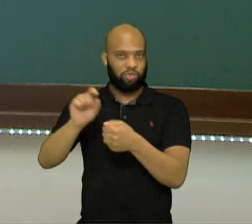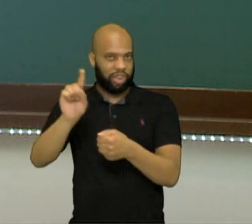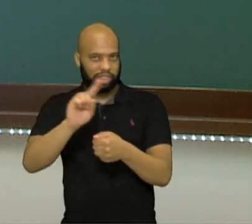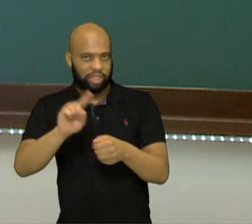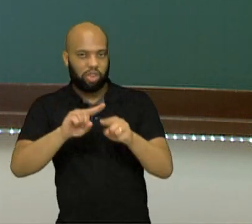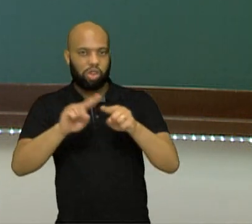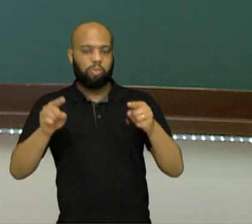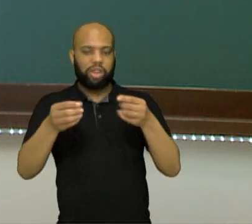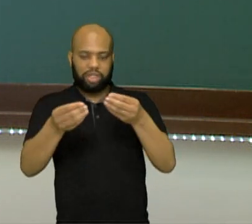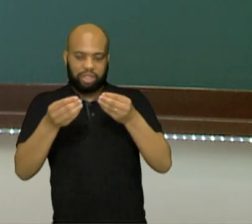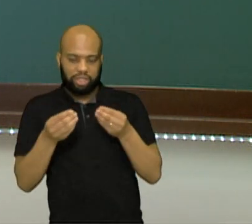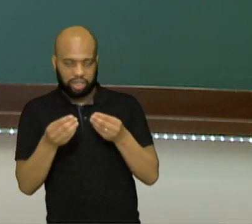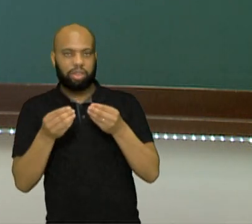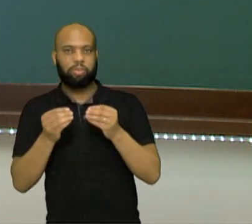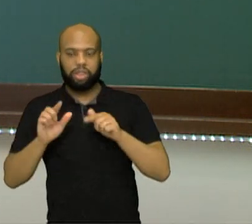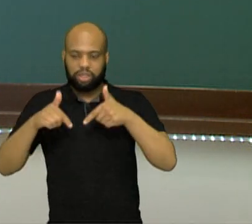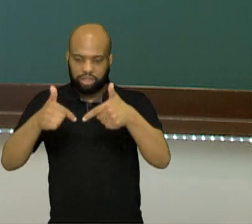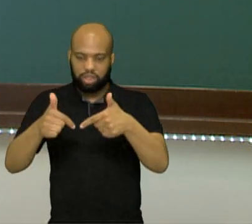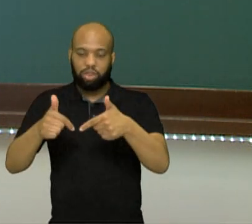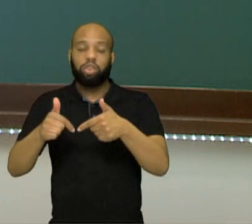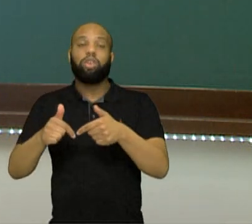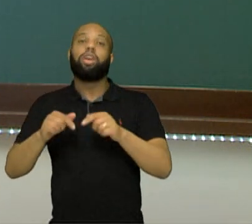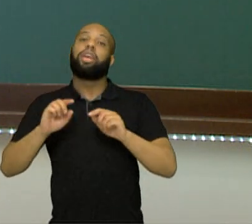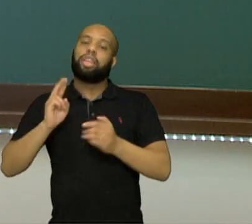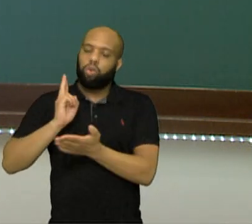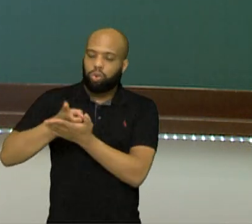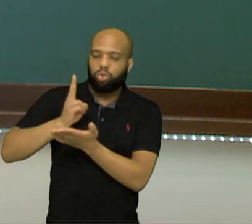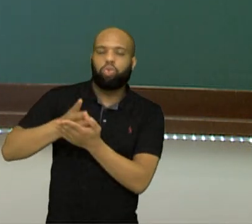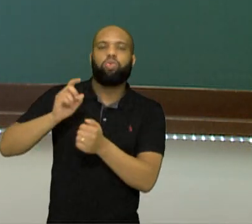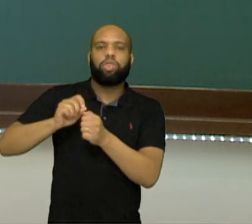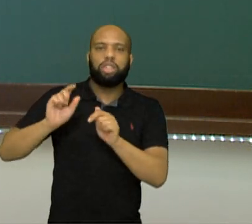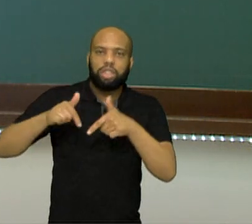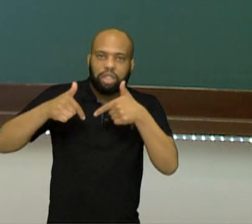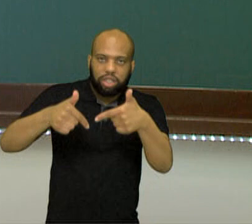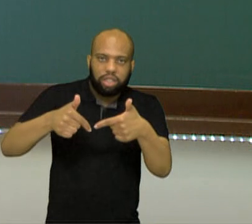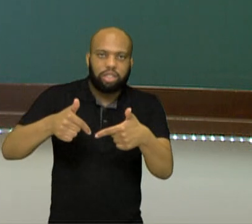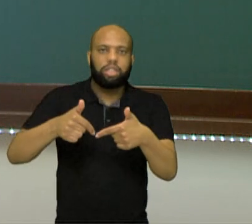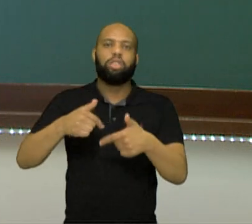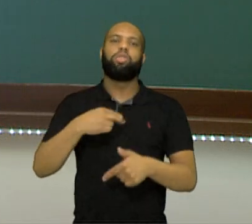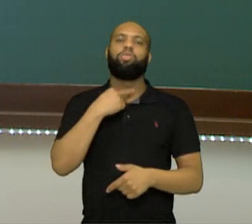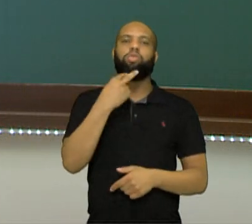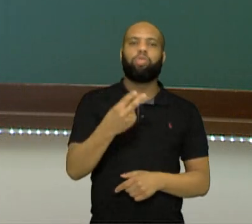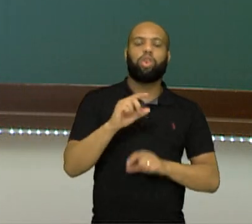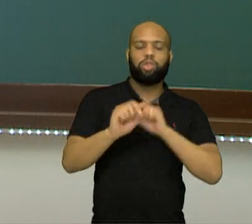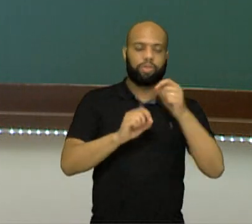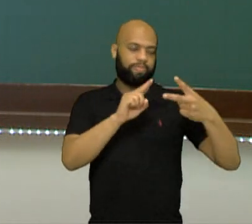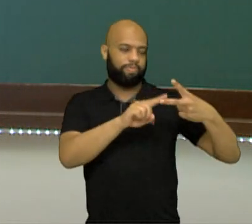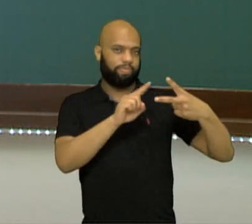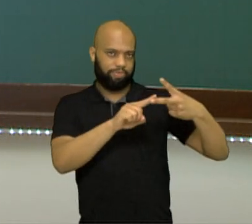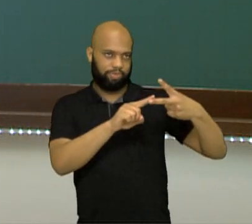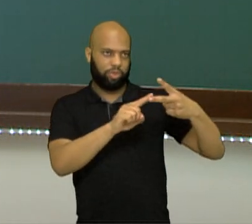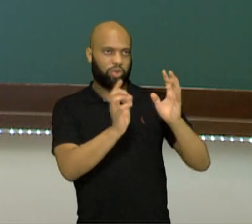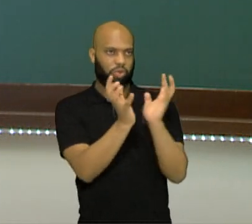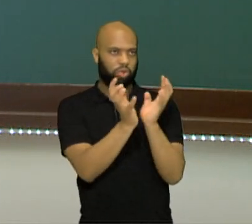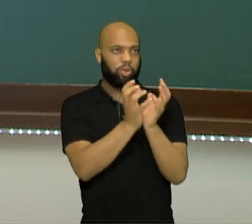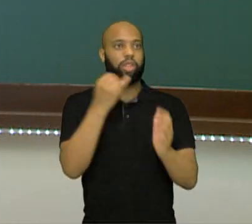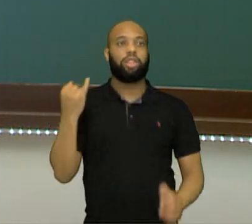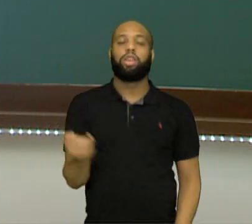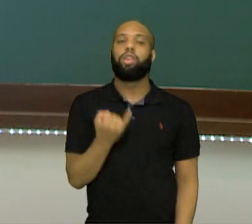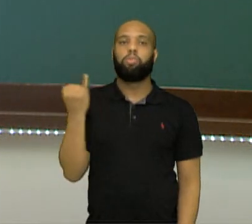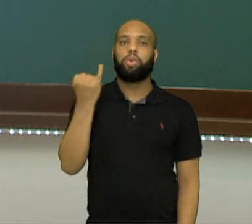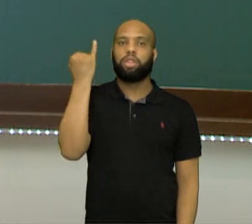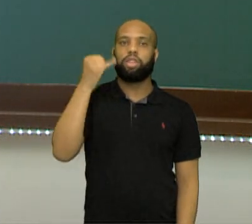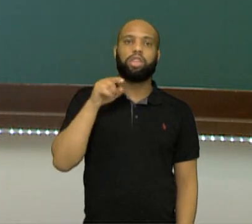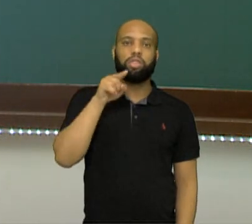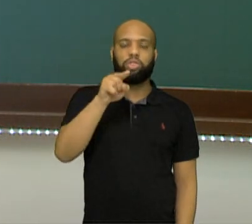é? E o agente da passiva é quem continua fazendo a ação na voz passiva. Então, é importante vocês